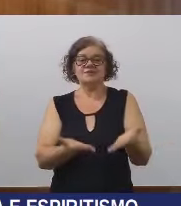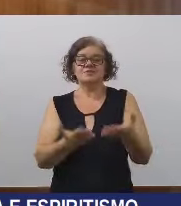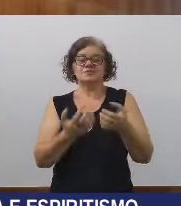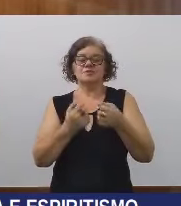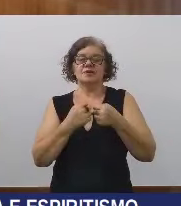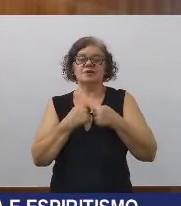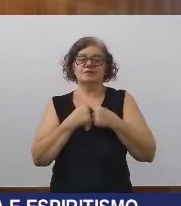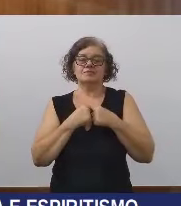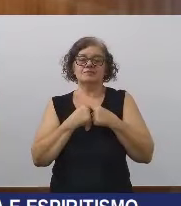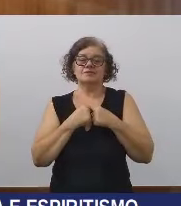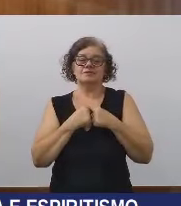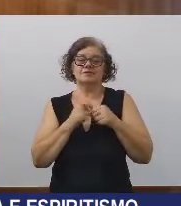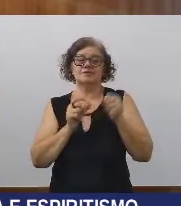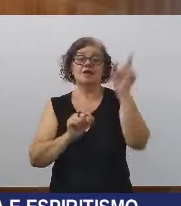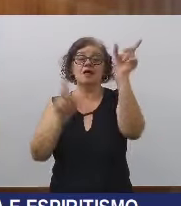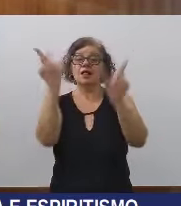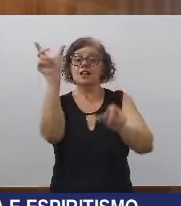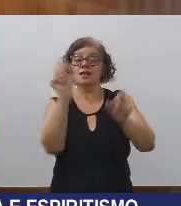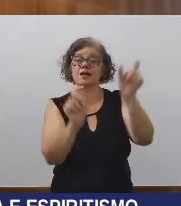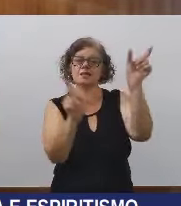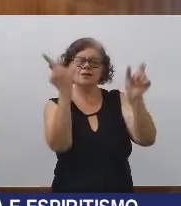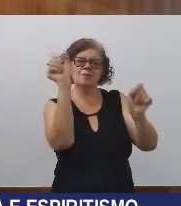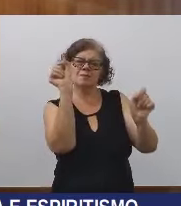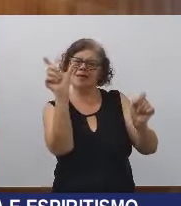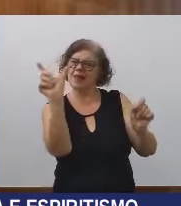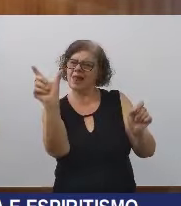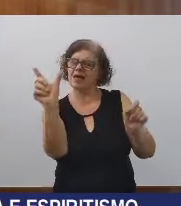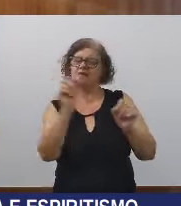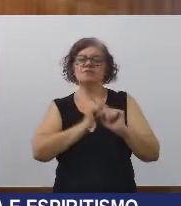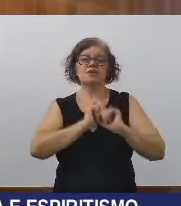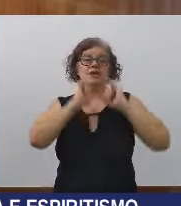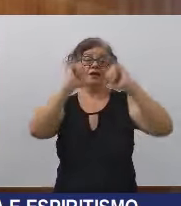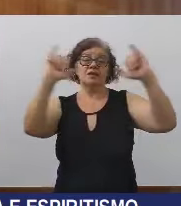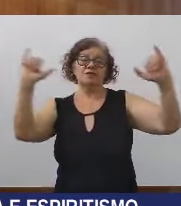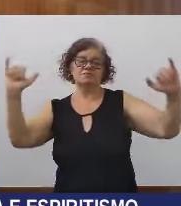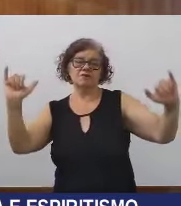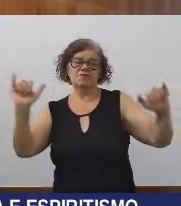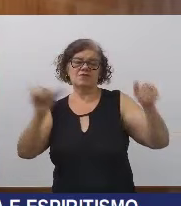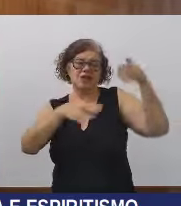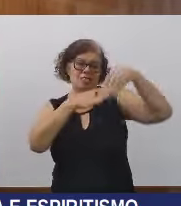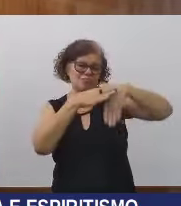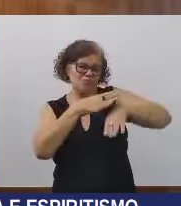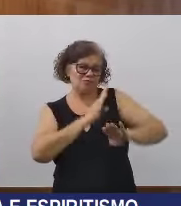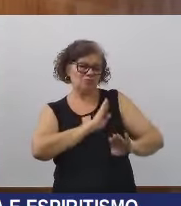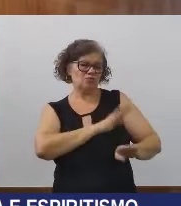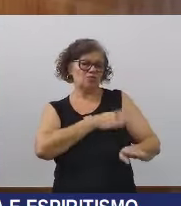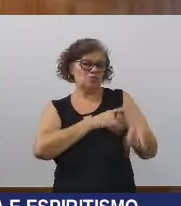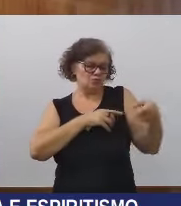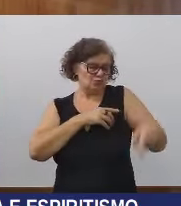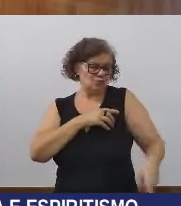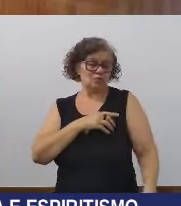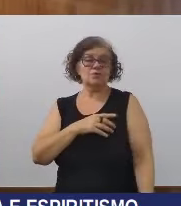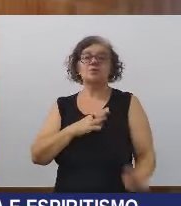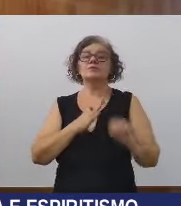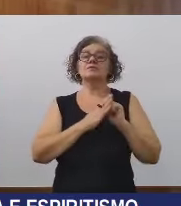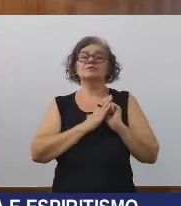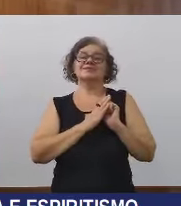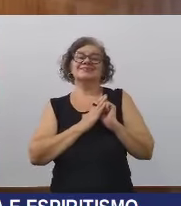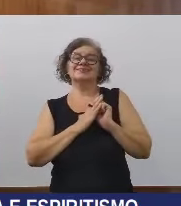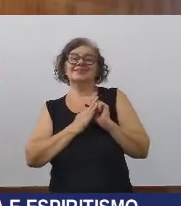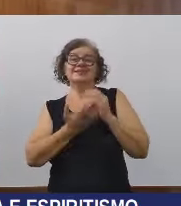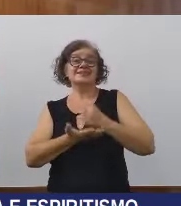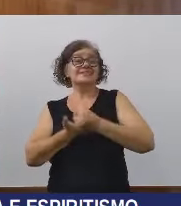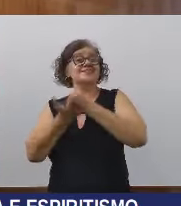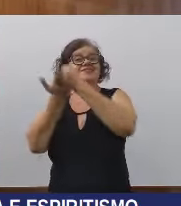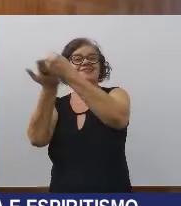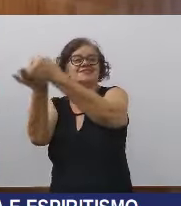momento e que cada palavra aqui proferida possa tocar fundo os nossos corações, de tal sorte que a gente